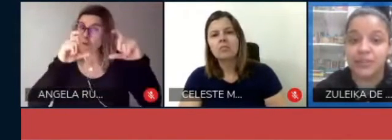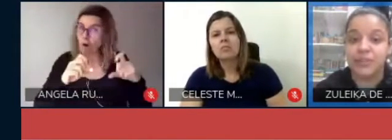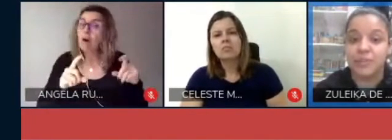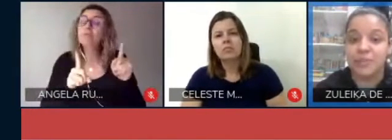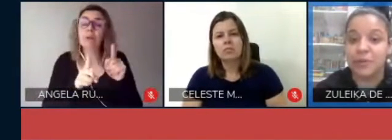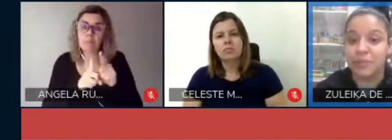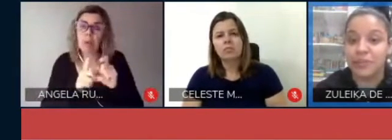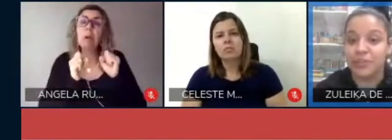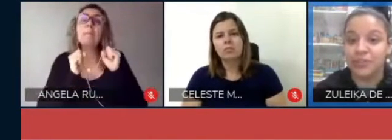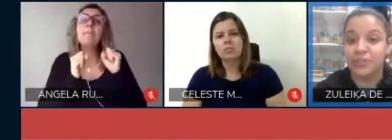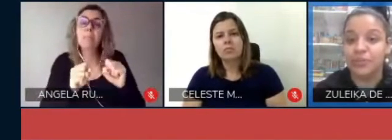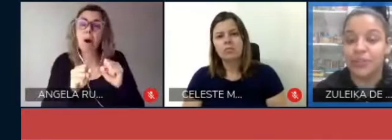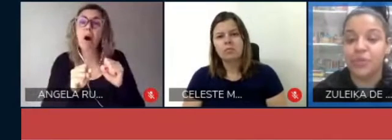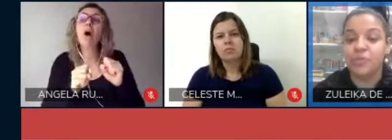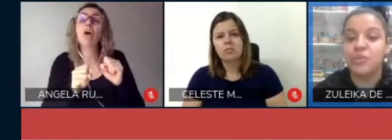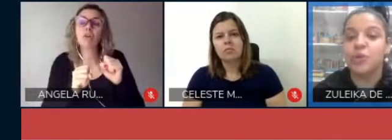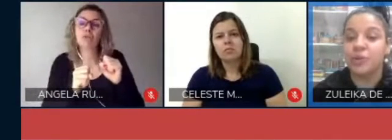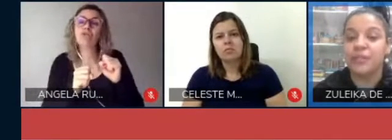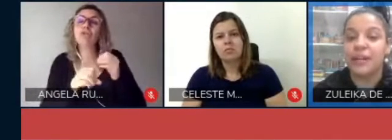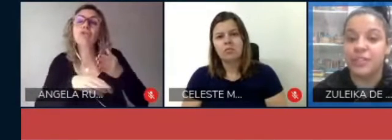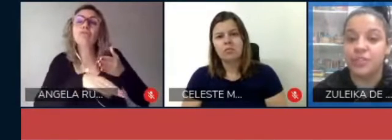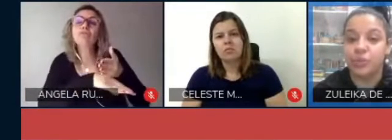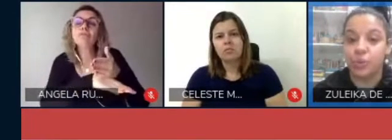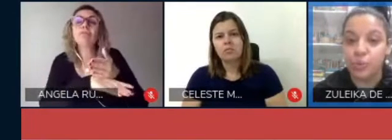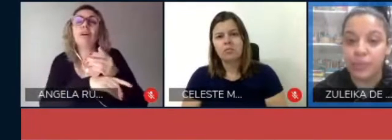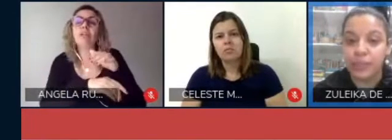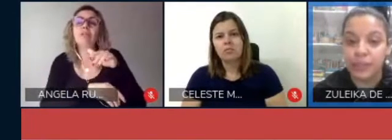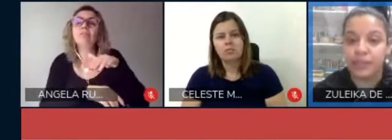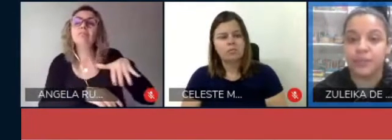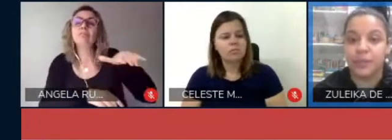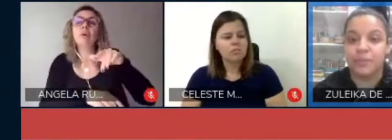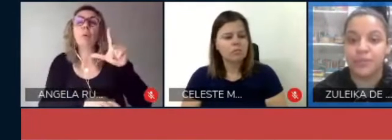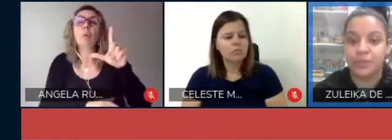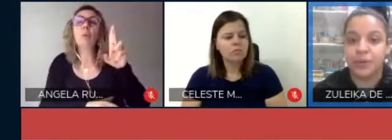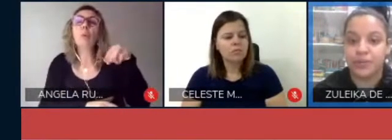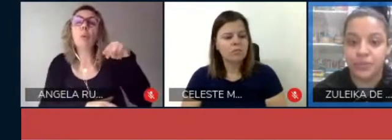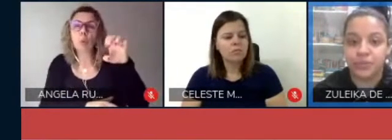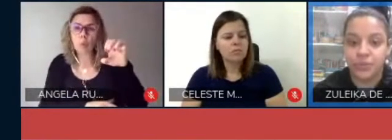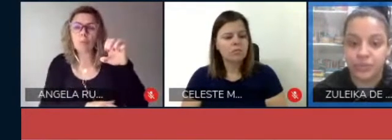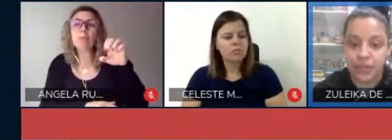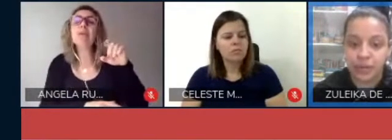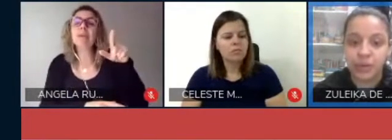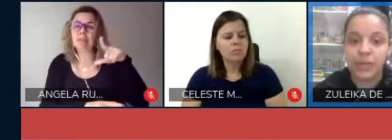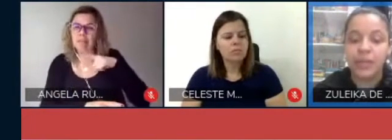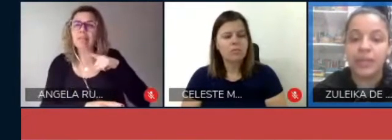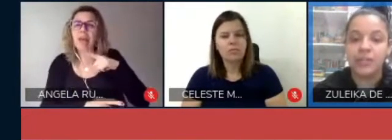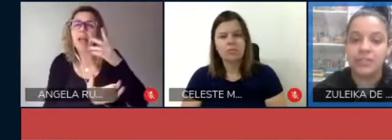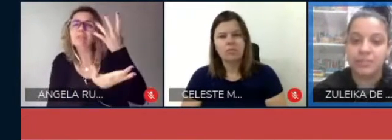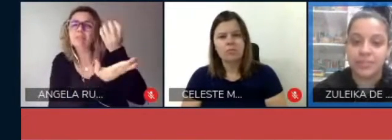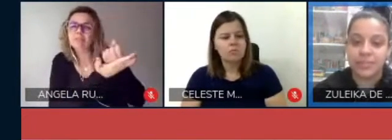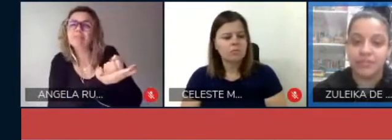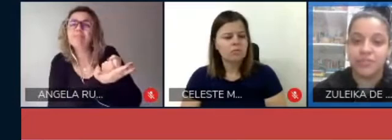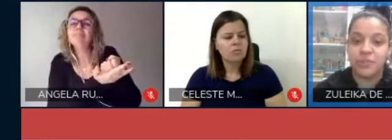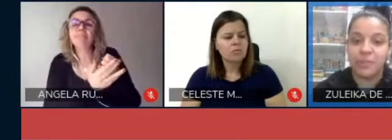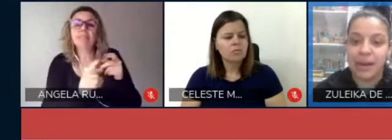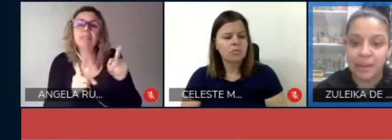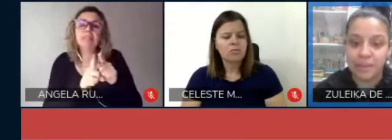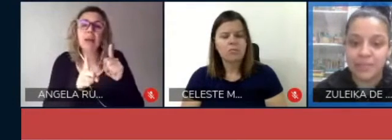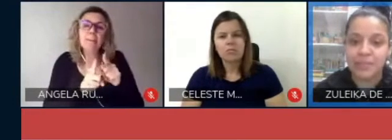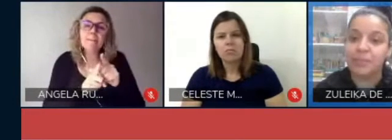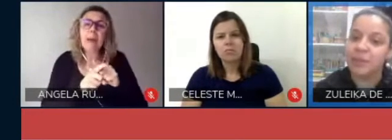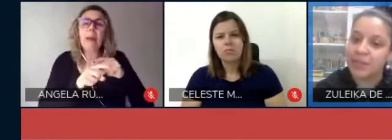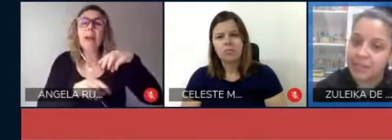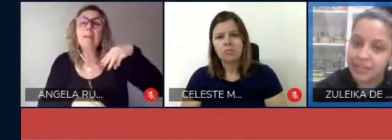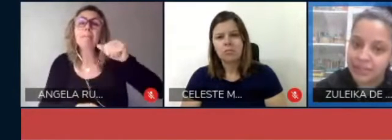pode ser acessado especialmente em algumas comunidades do Lume, né, do repositório institucional. Nós temos acervos